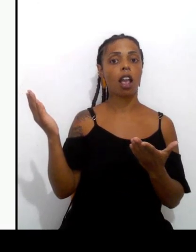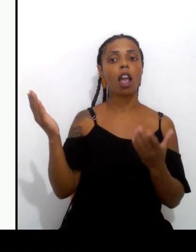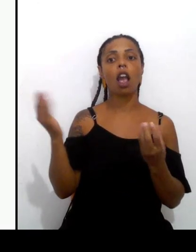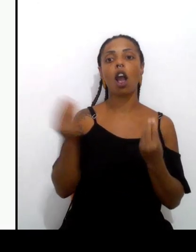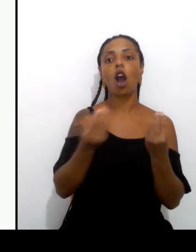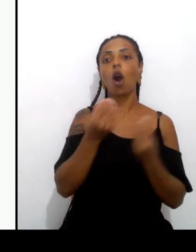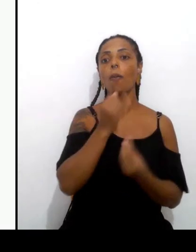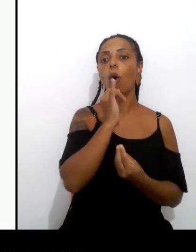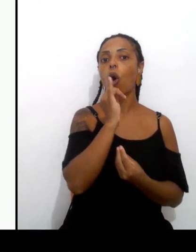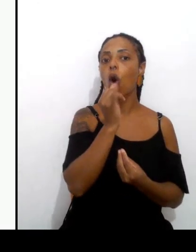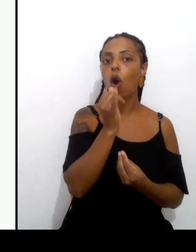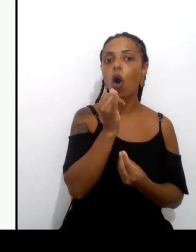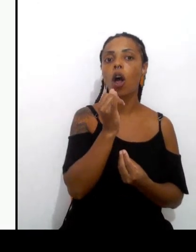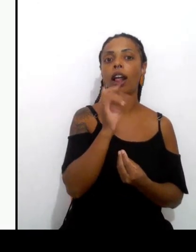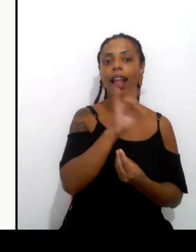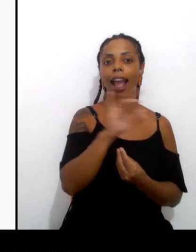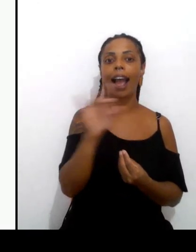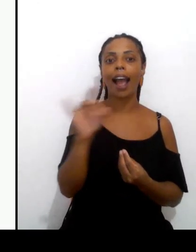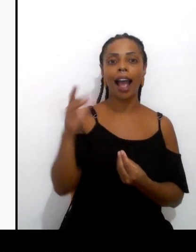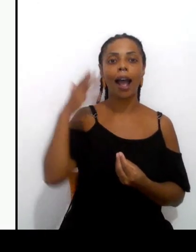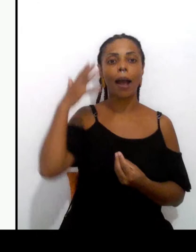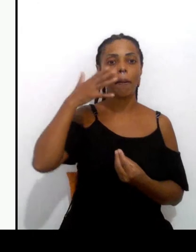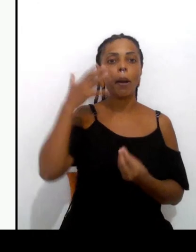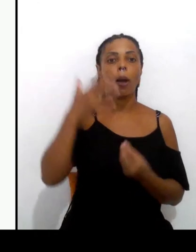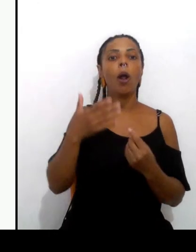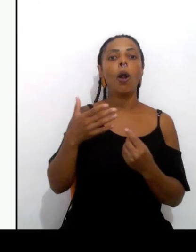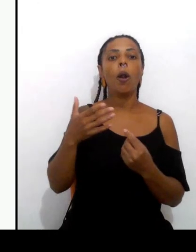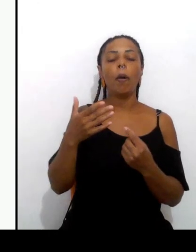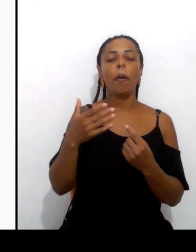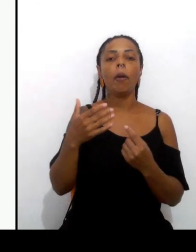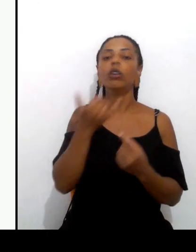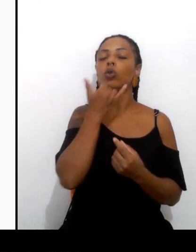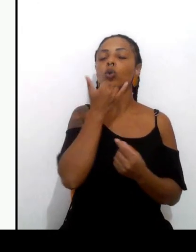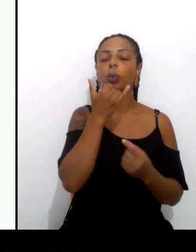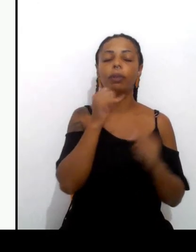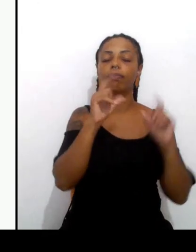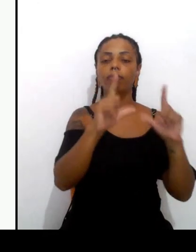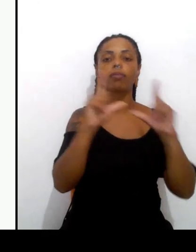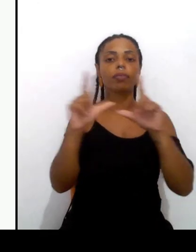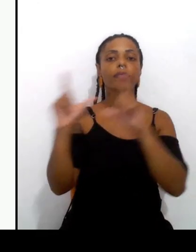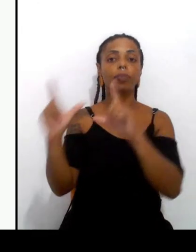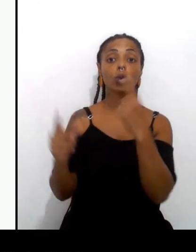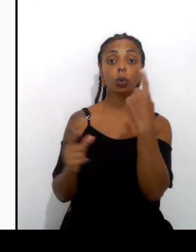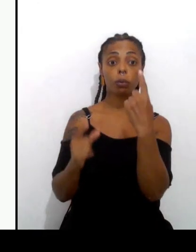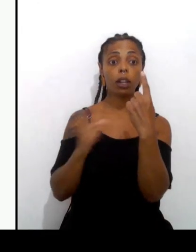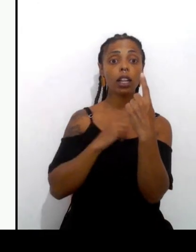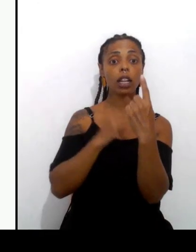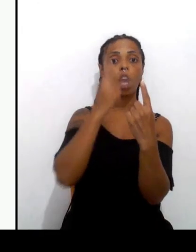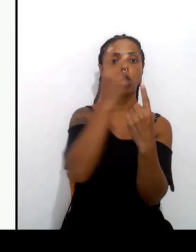em cada um dos painéis no primeiro nós vemos duas figuras duas figuras como